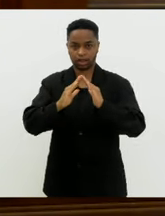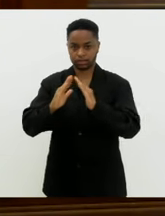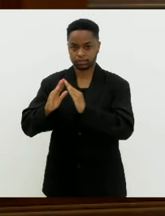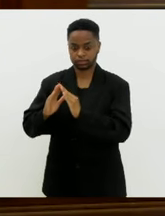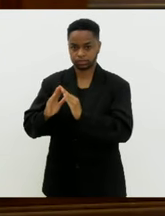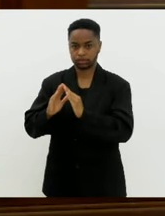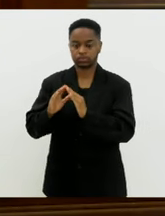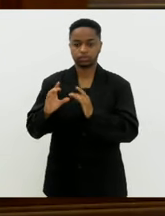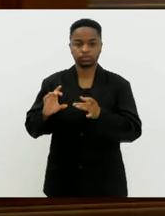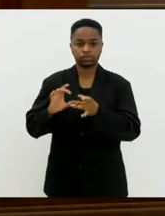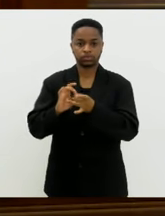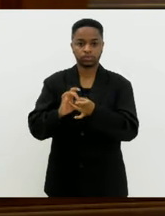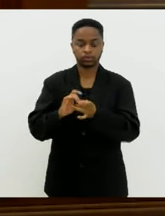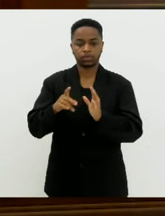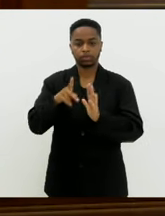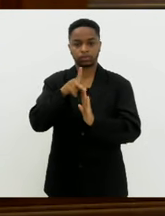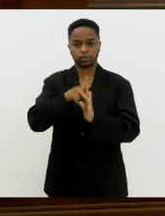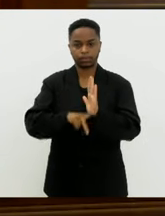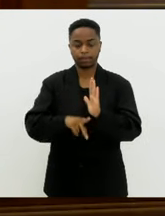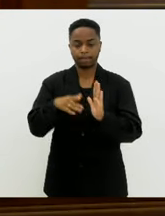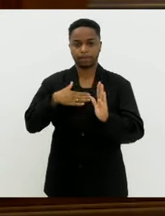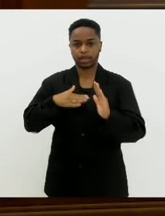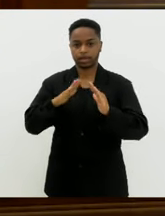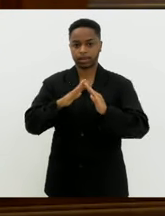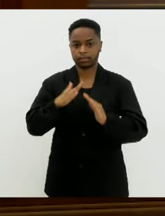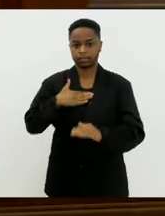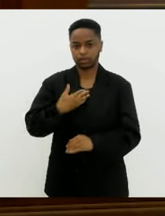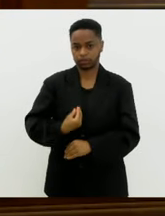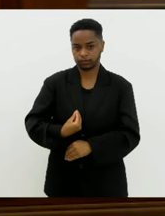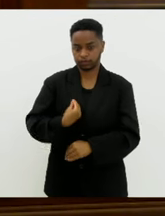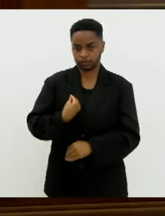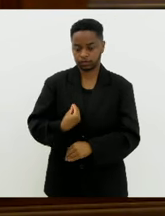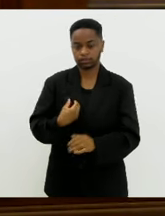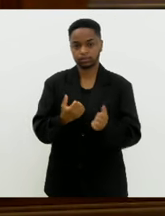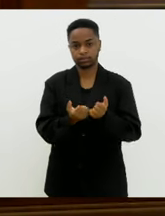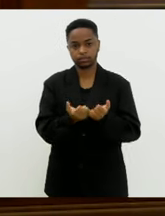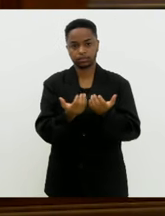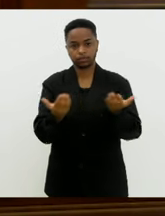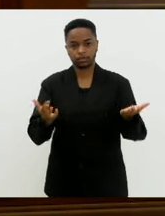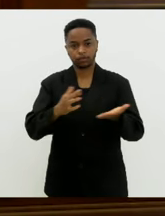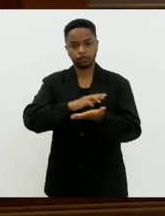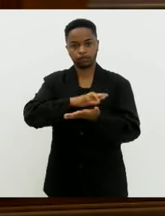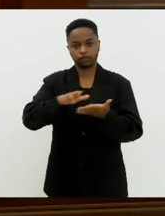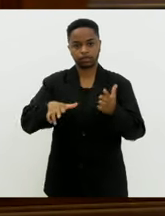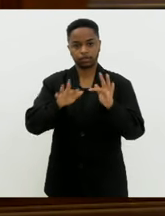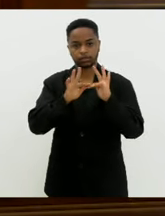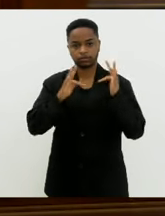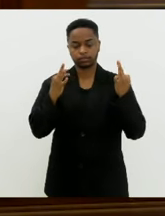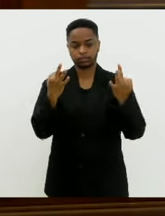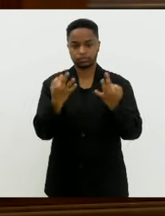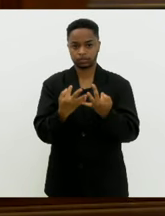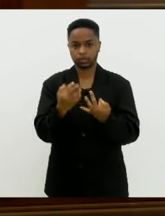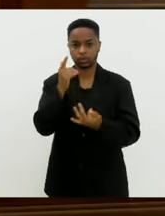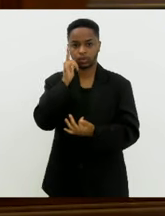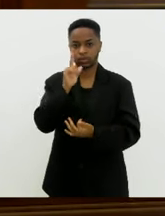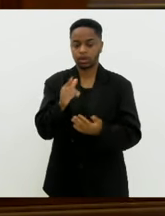programa Minha Casa Minha Vida, para que essas centenas de famílias possam agora